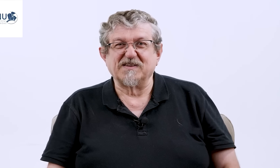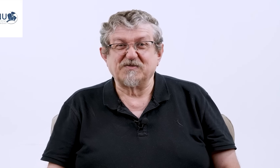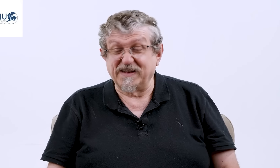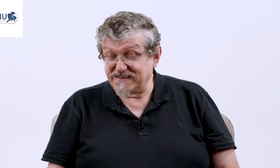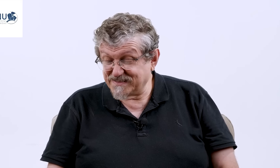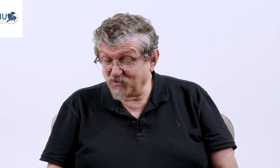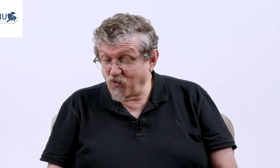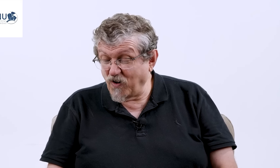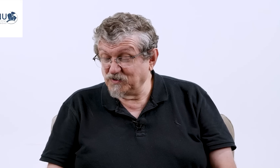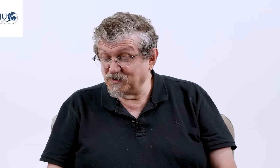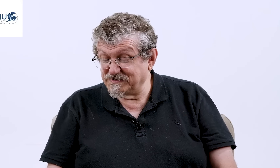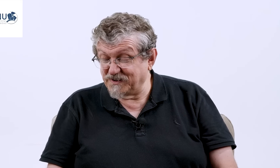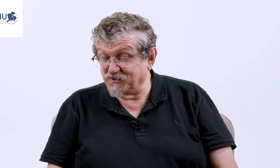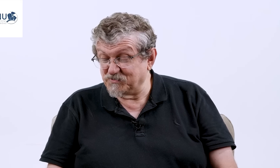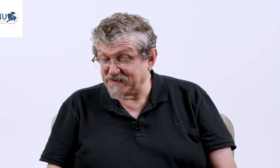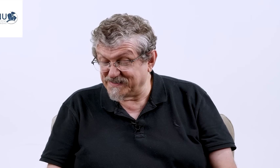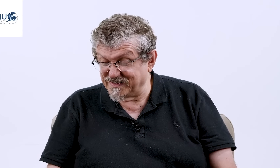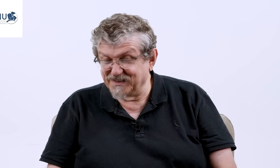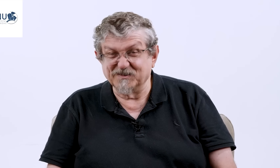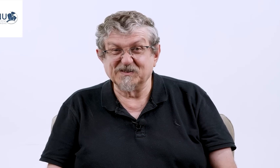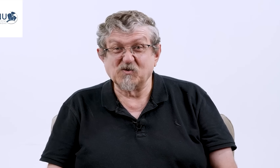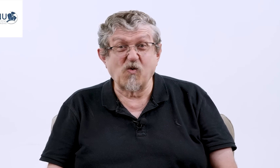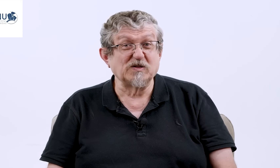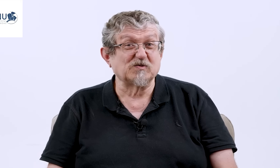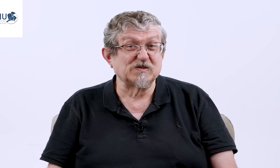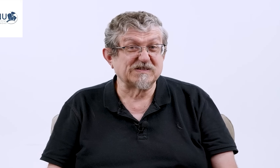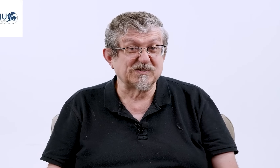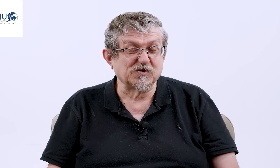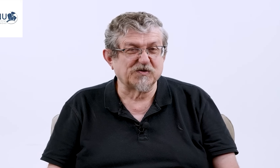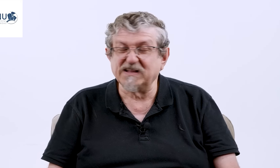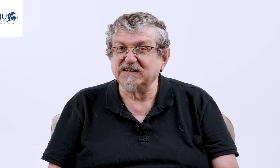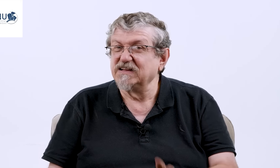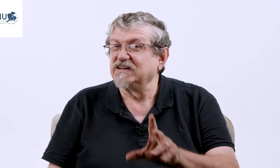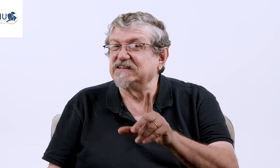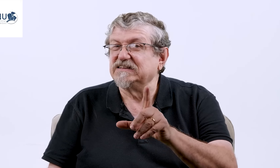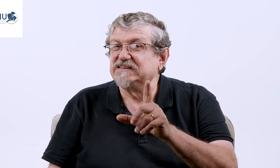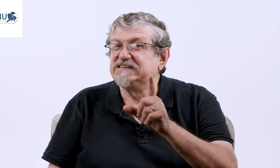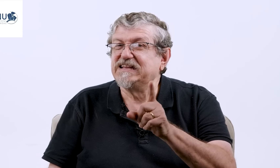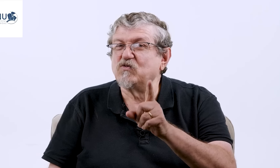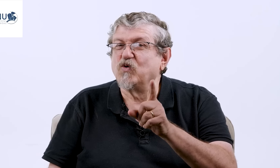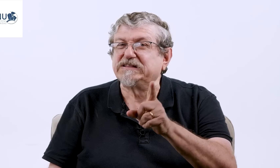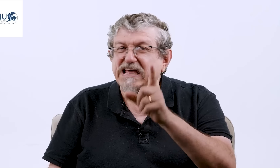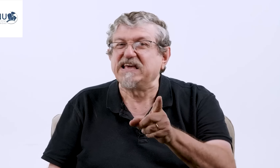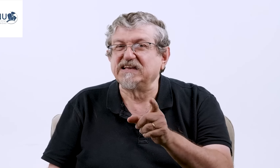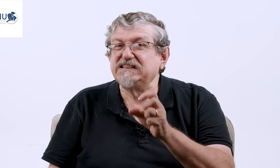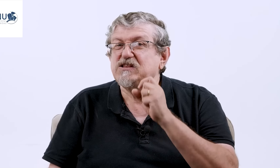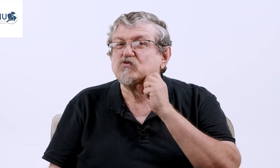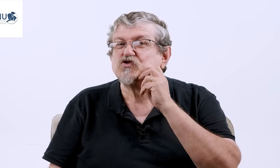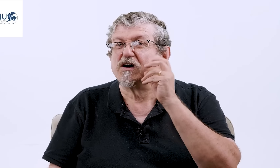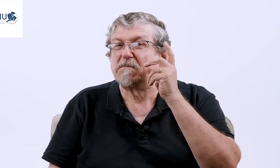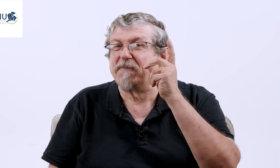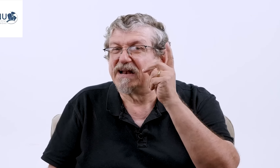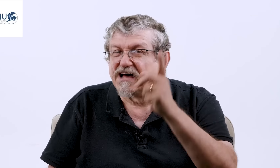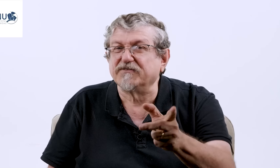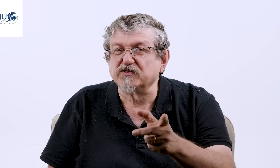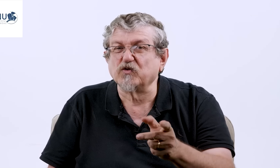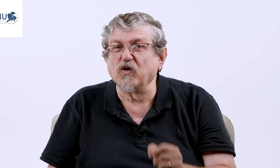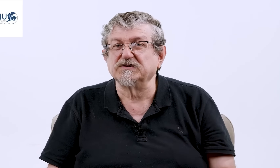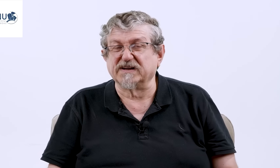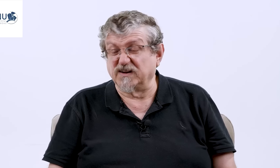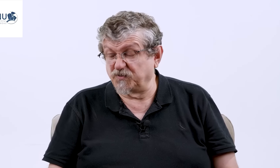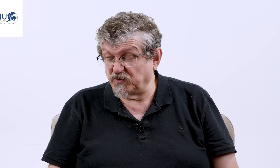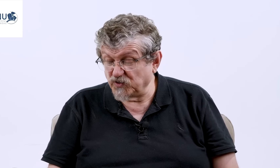devem ser diferentes. Então, quando você for perseguido, quando você sofrer, não odeie, não jogue